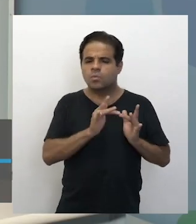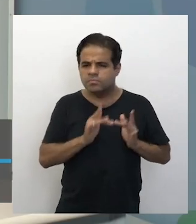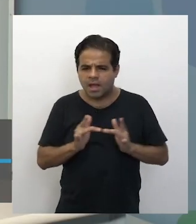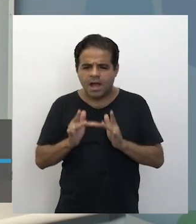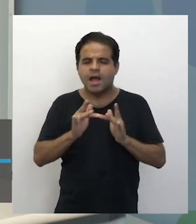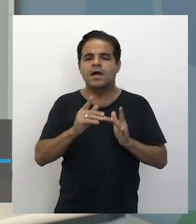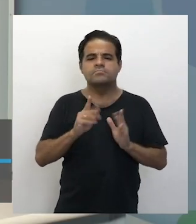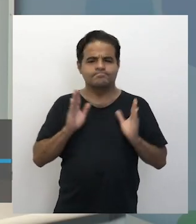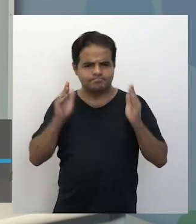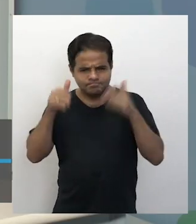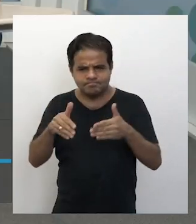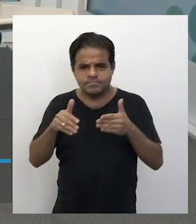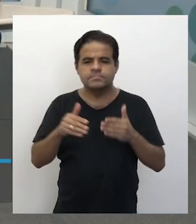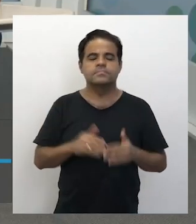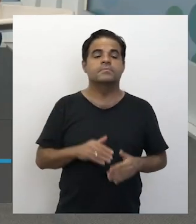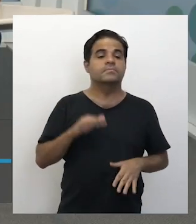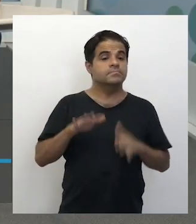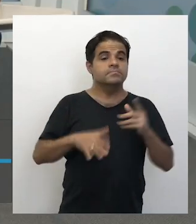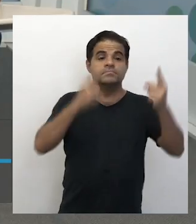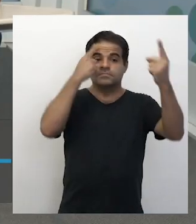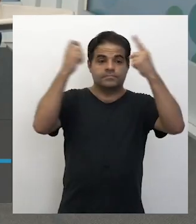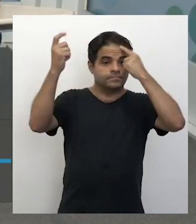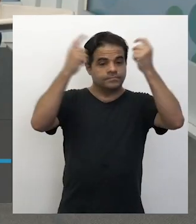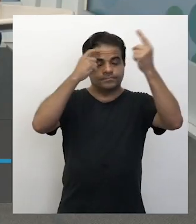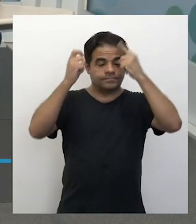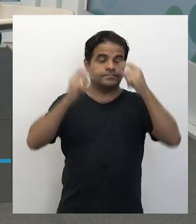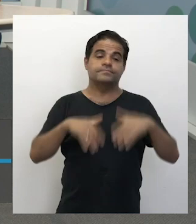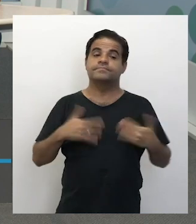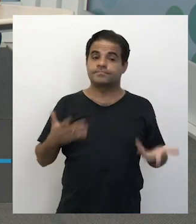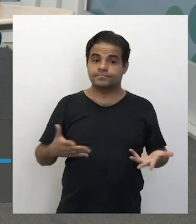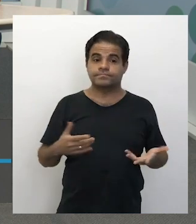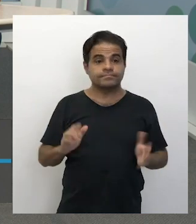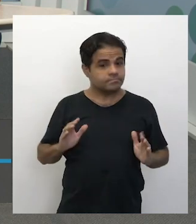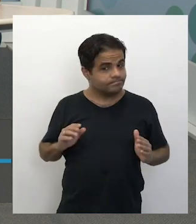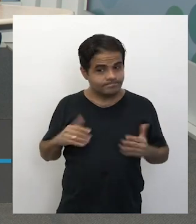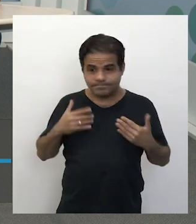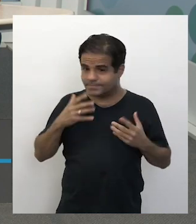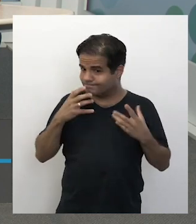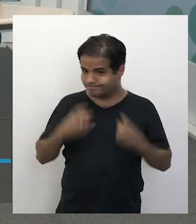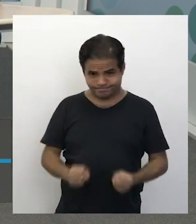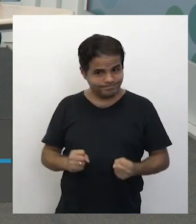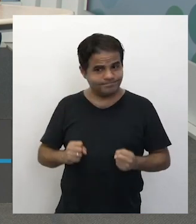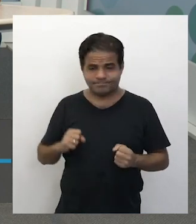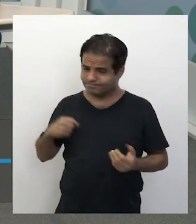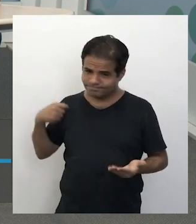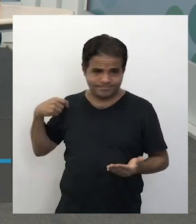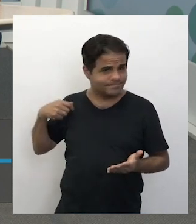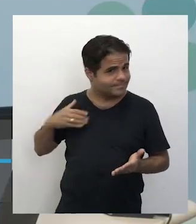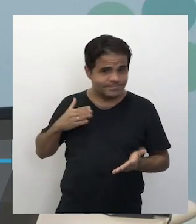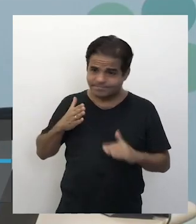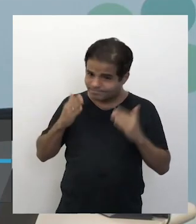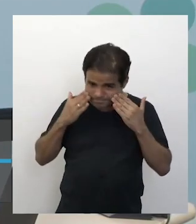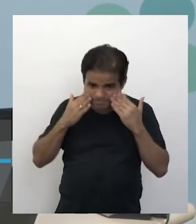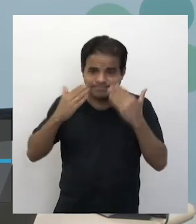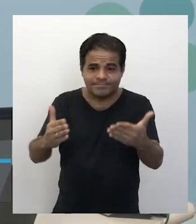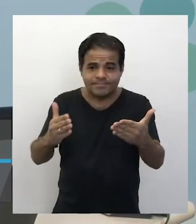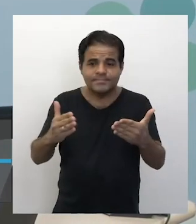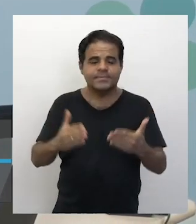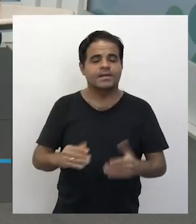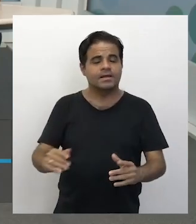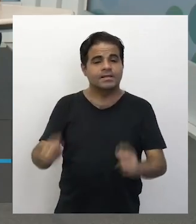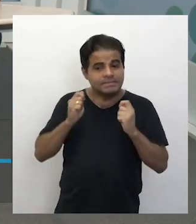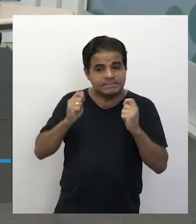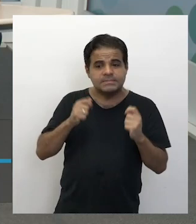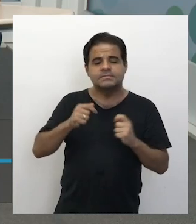comprometimento. Às vezes, para ser criativo, às vezes a gente tem que se jogar em situações que vão forçar a gente a ser criativo.